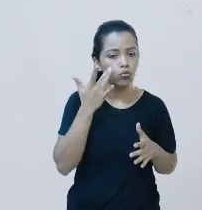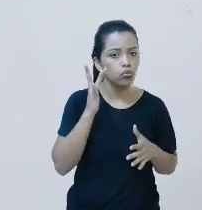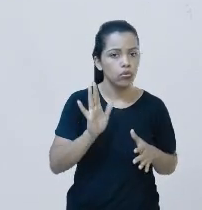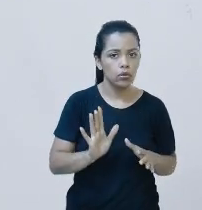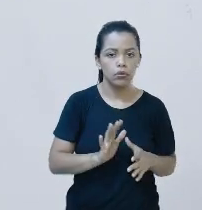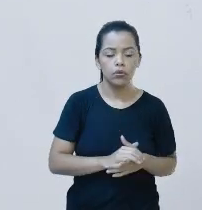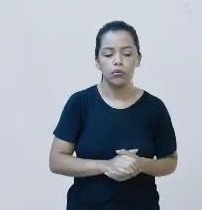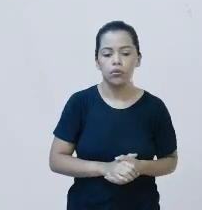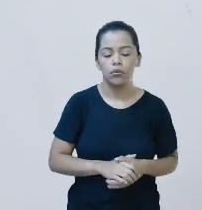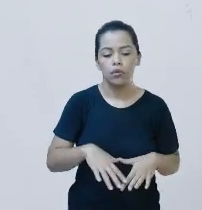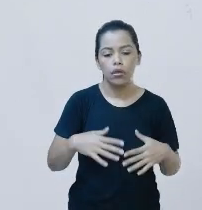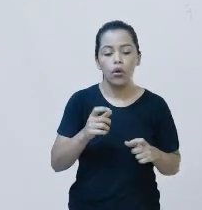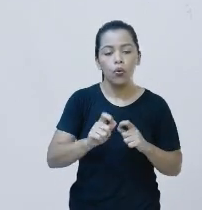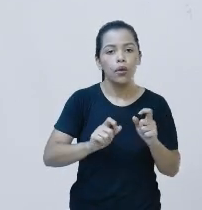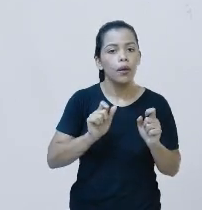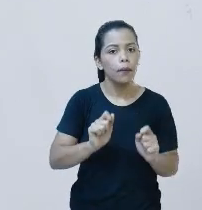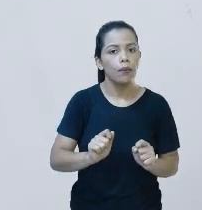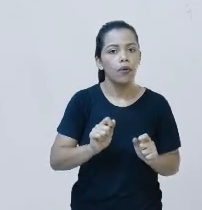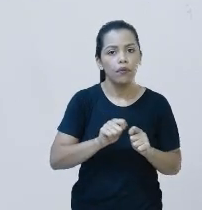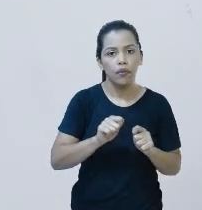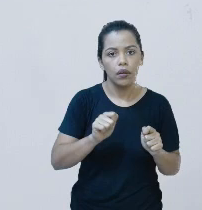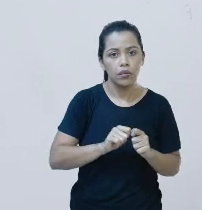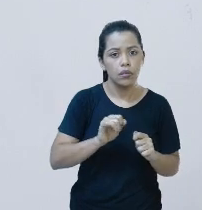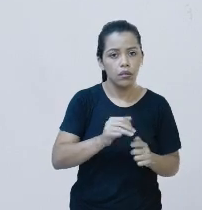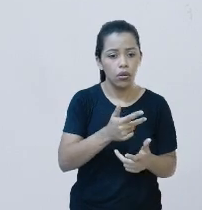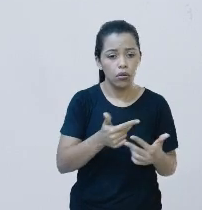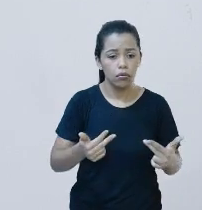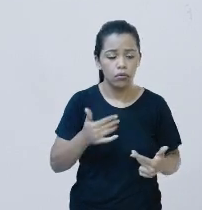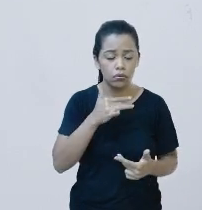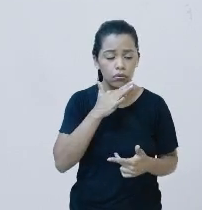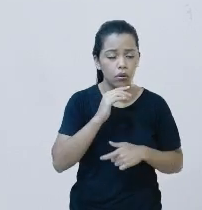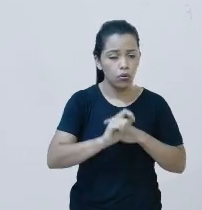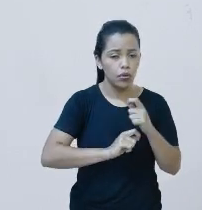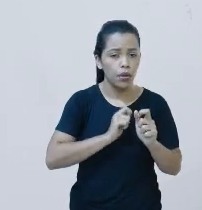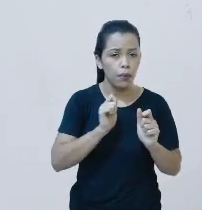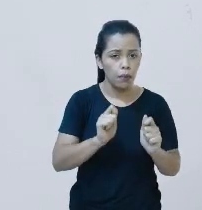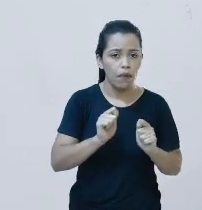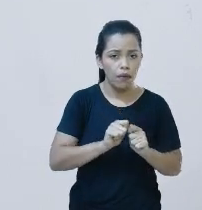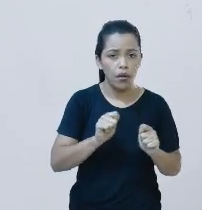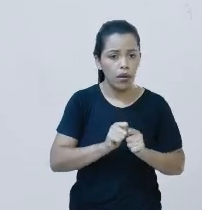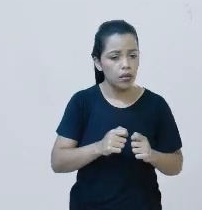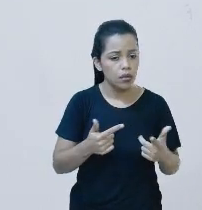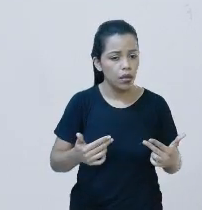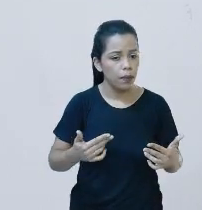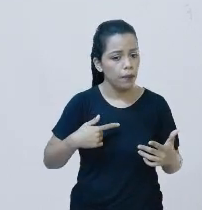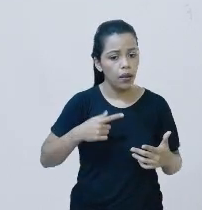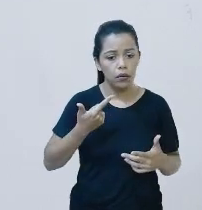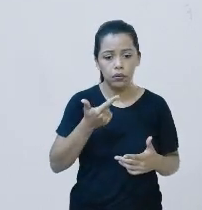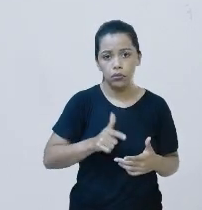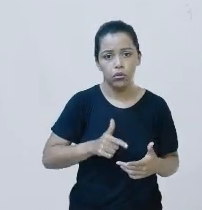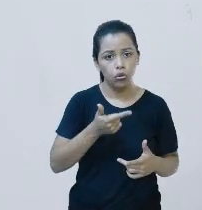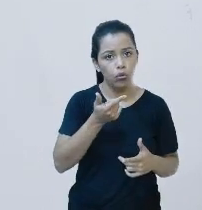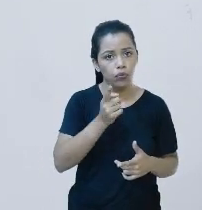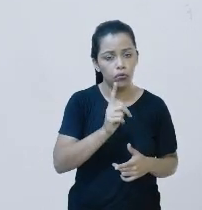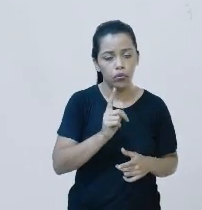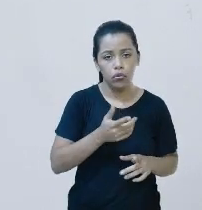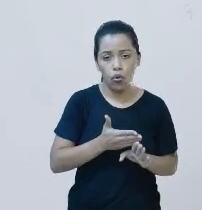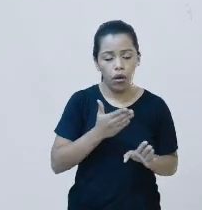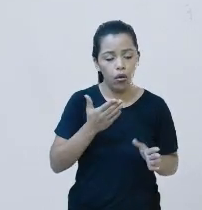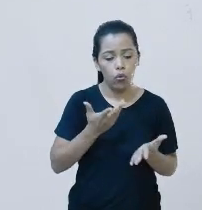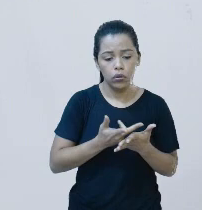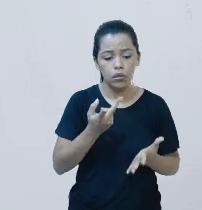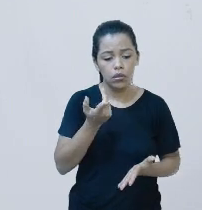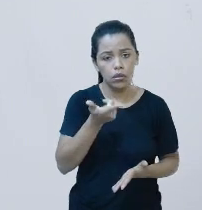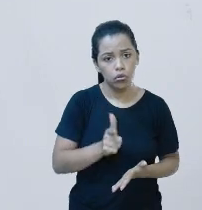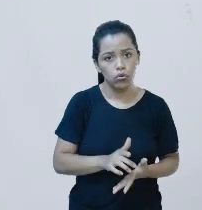sei. O que pode ser feito, se for uma coisa ruim, o que pode ser feito para que não aconteça mais. Se for uma coisa